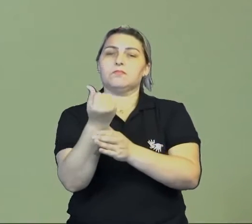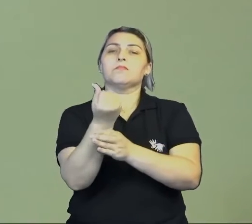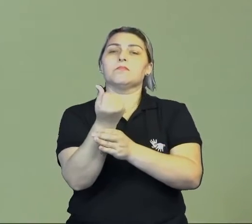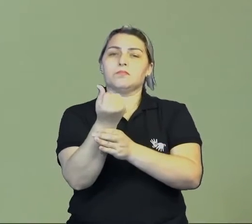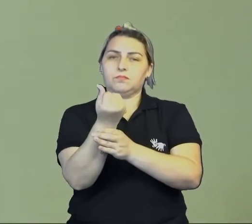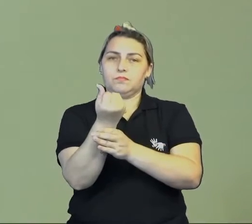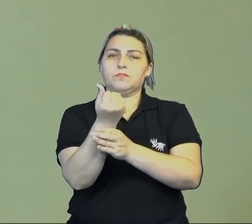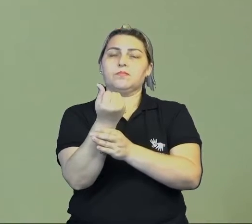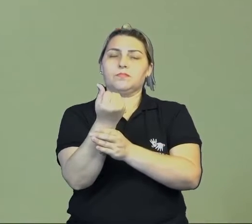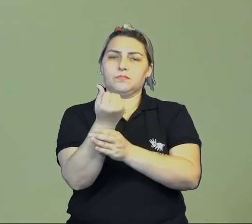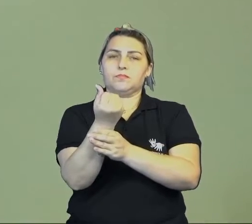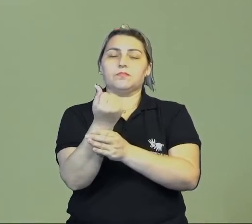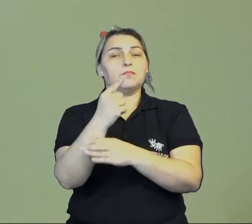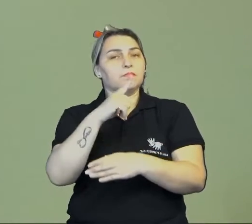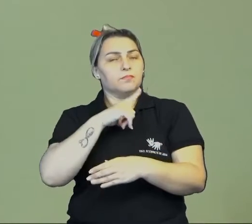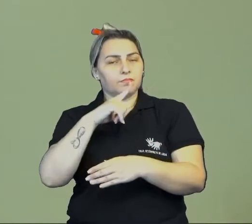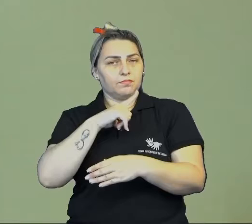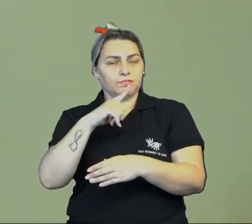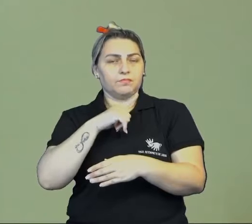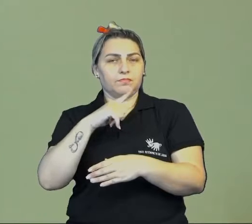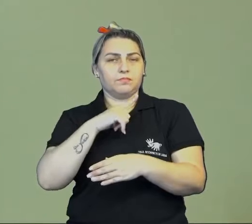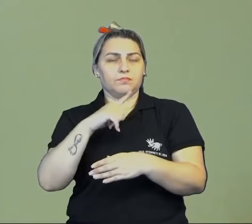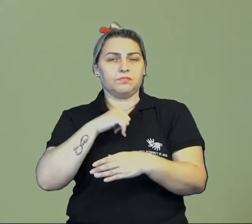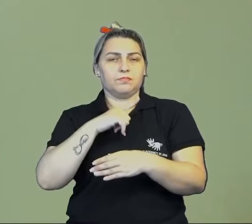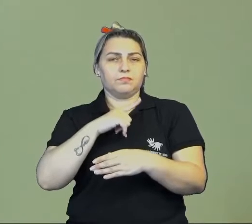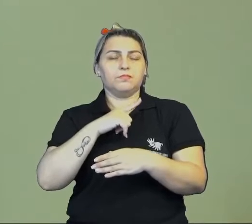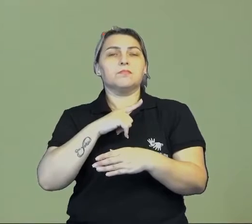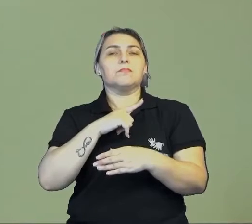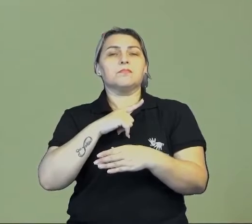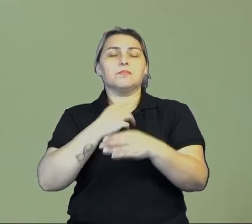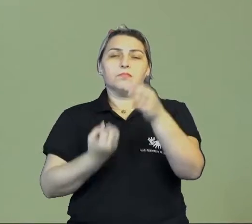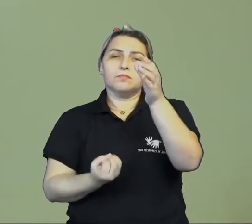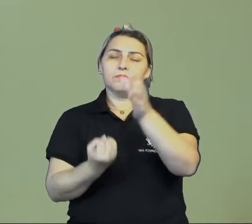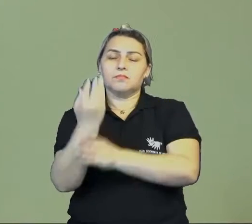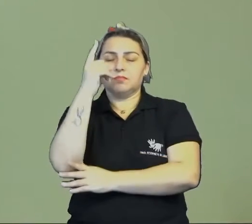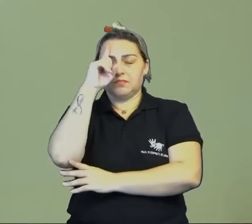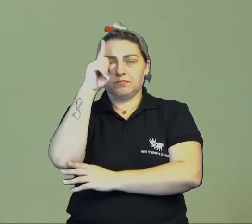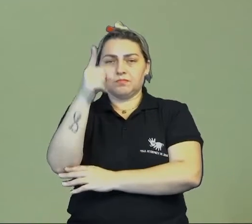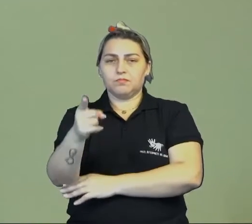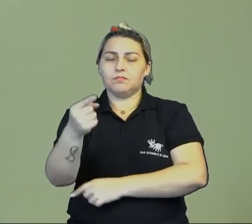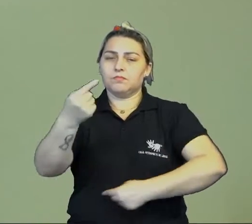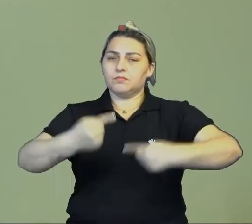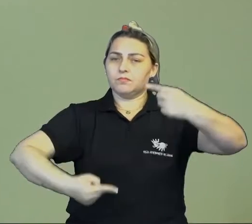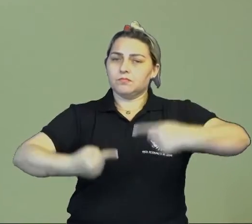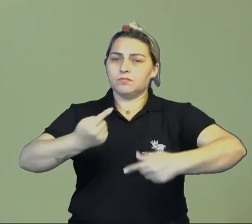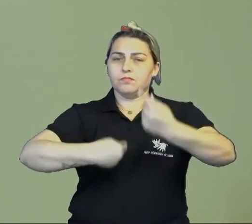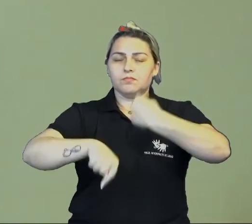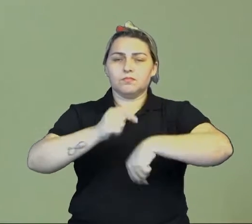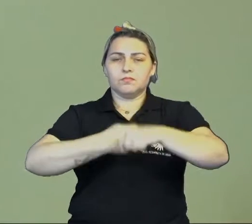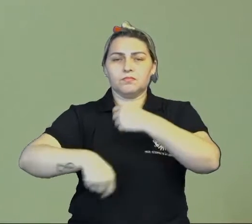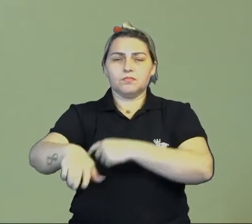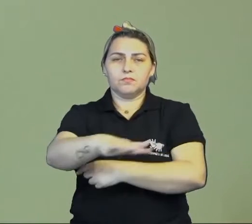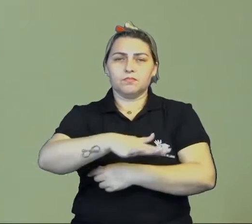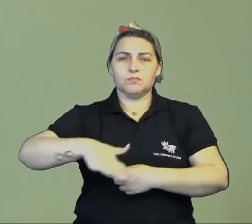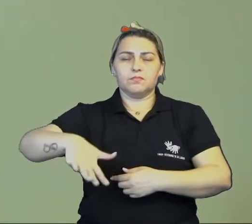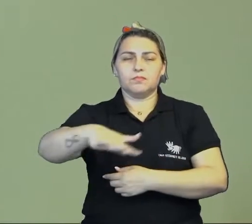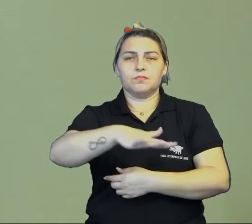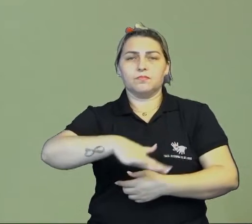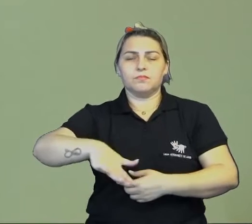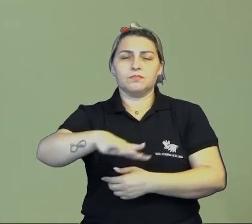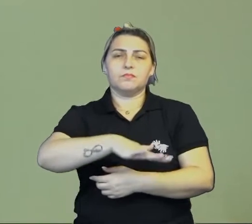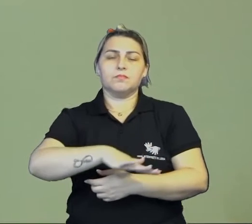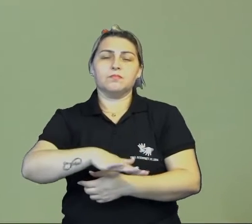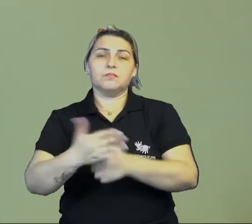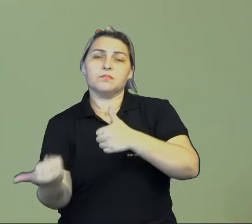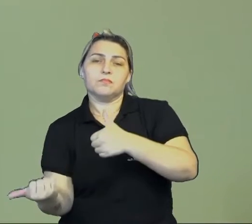ou seja, tivemos o desaparecimento de um ordenamento político, econômico e social que